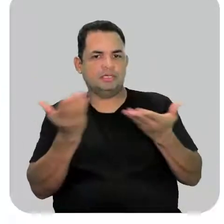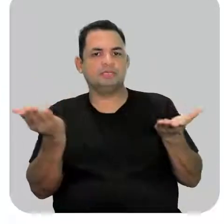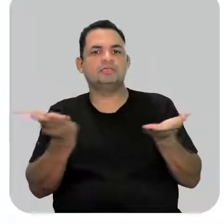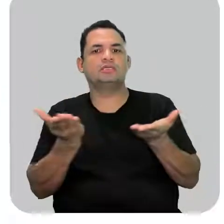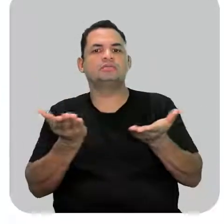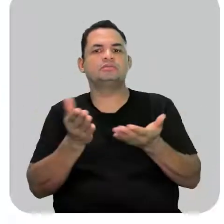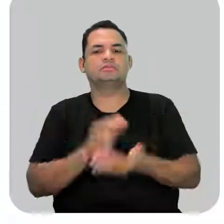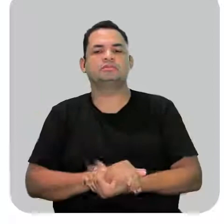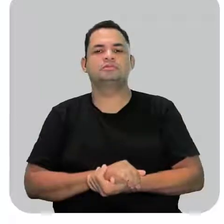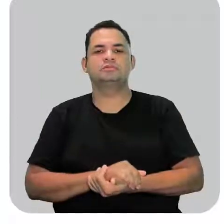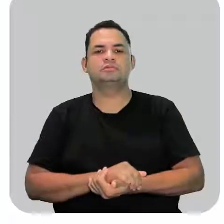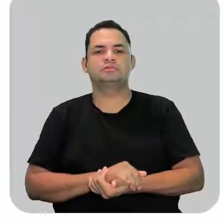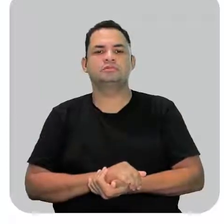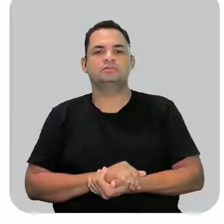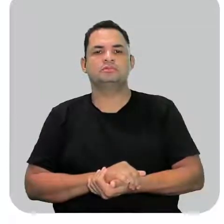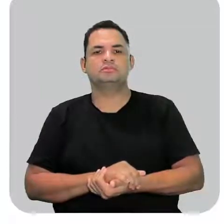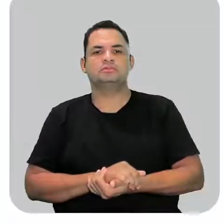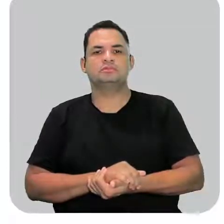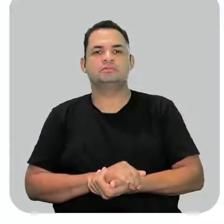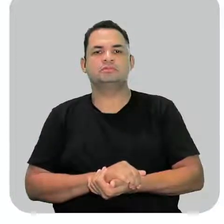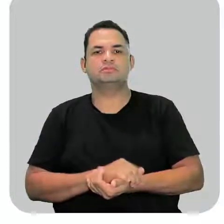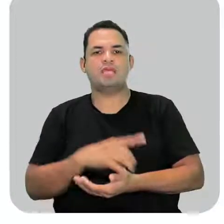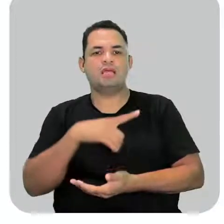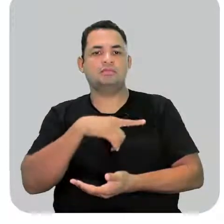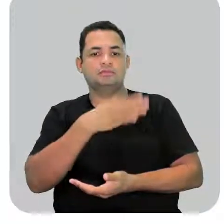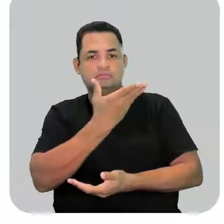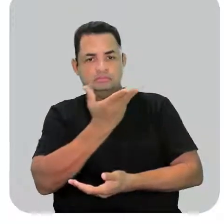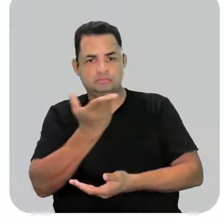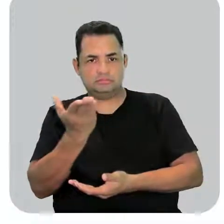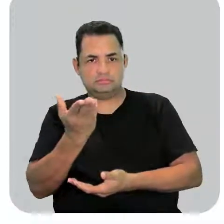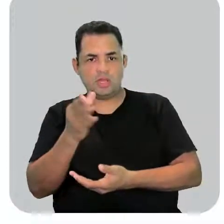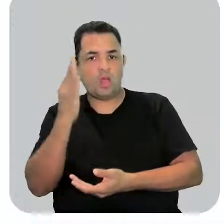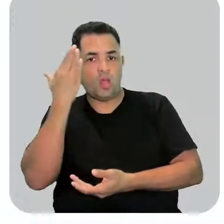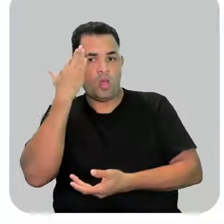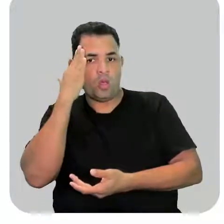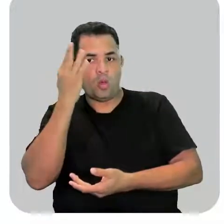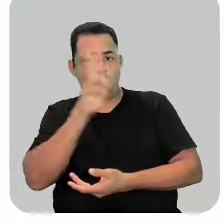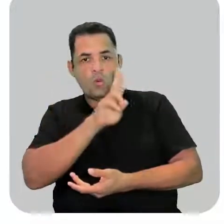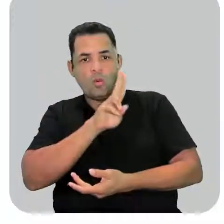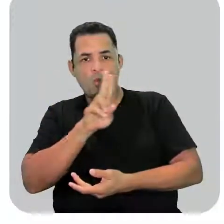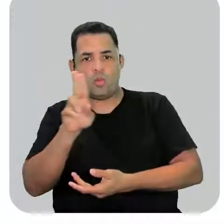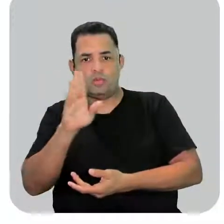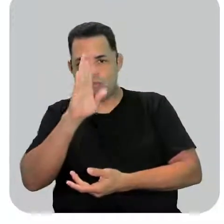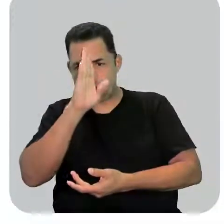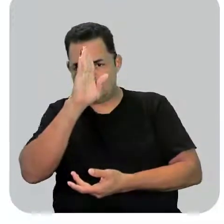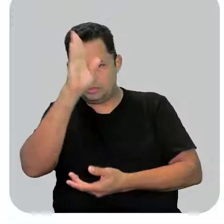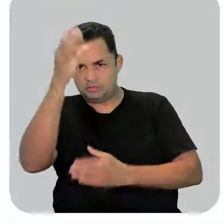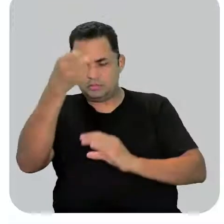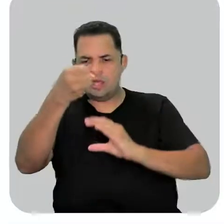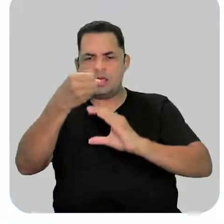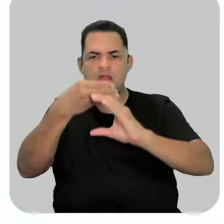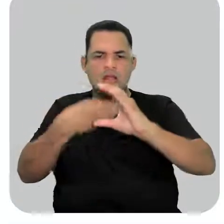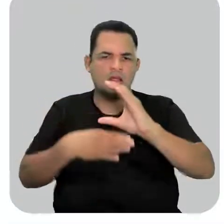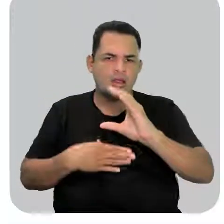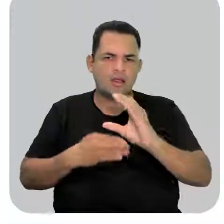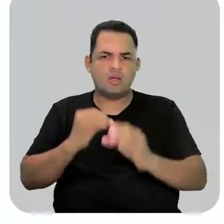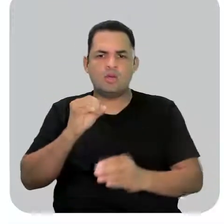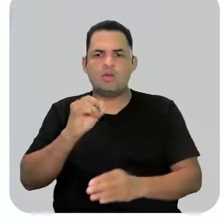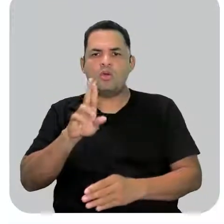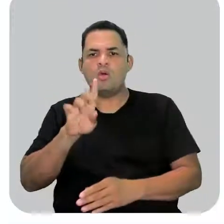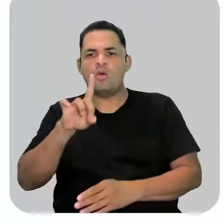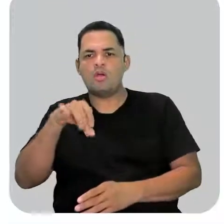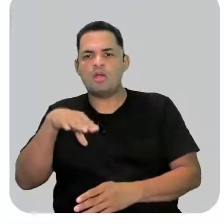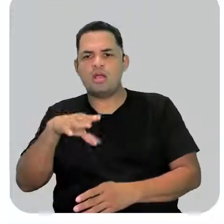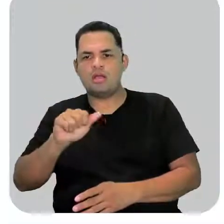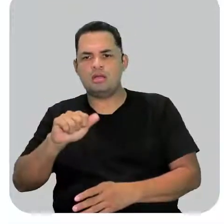hoje. Como habilidades nós temos compreender a nomenclatura das principais